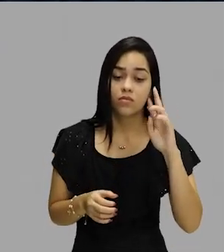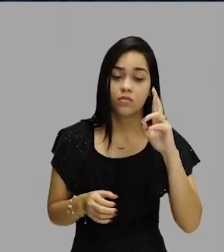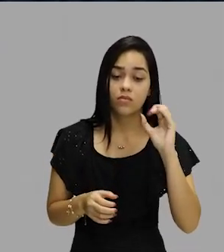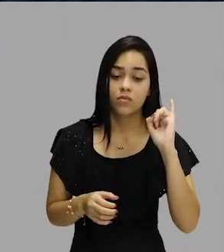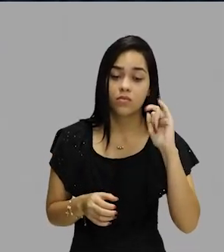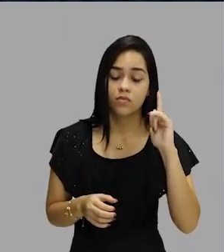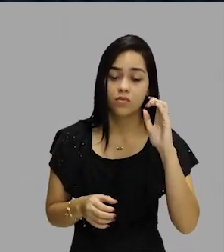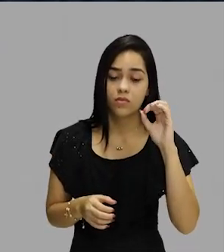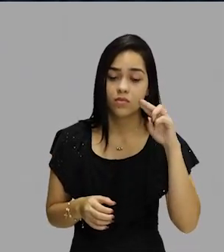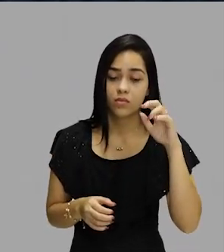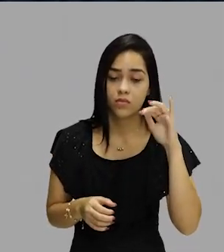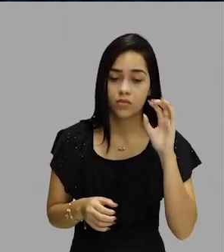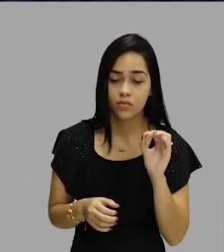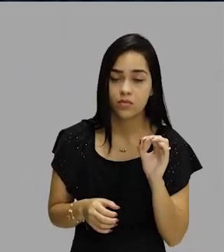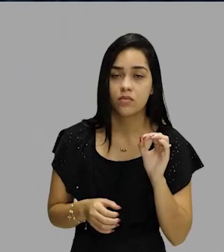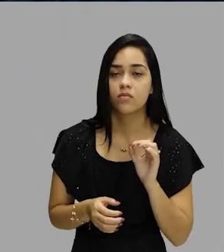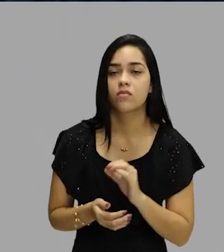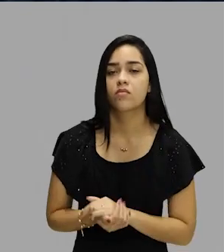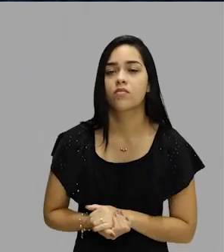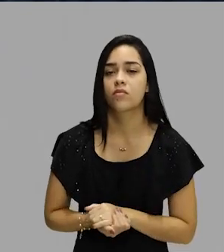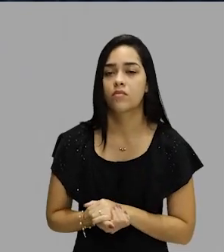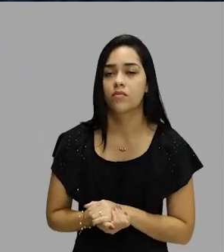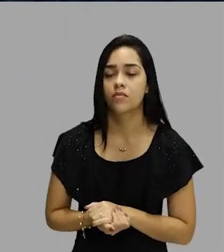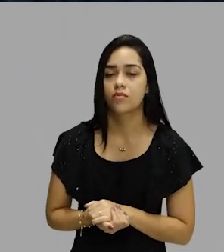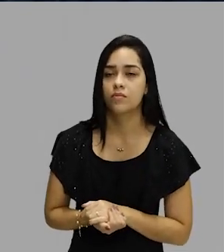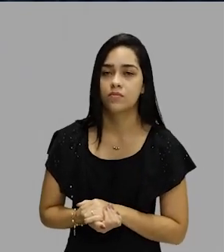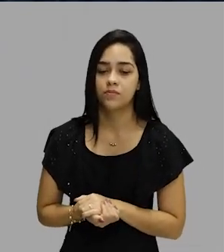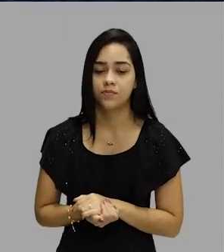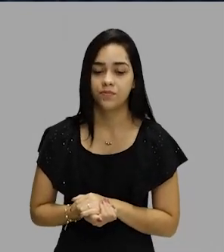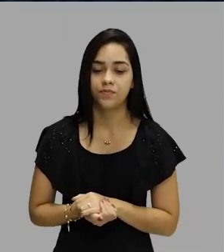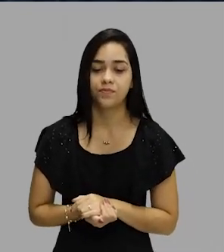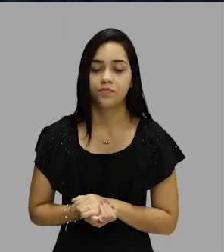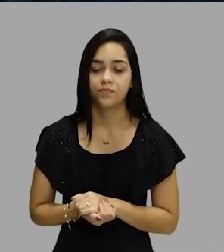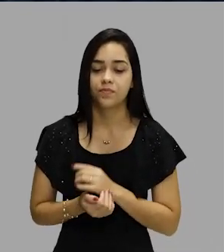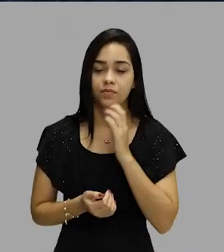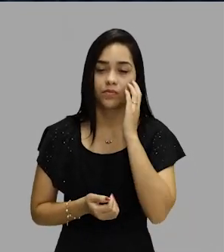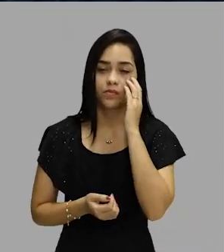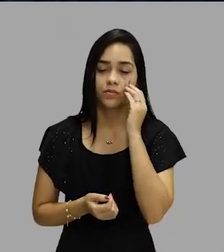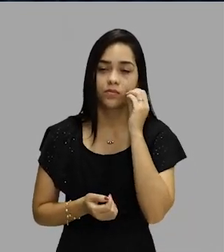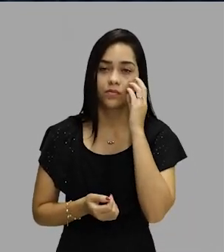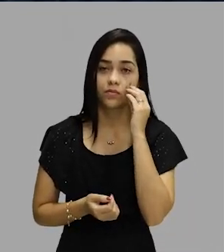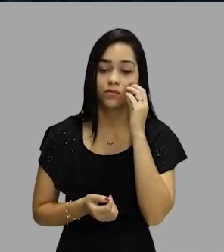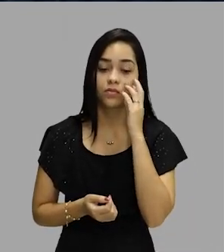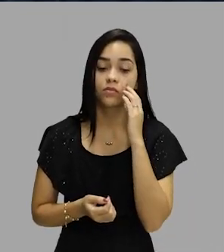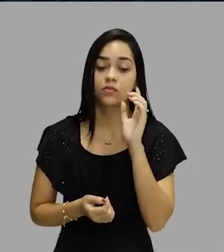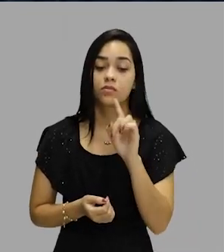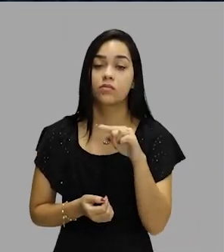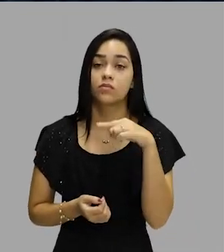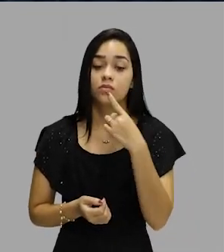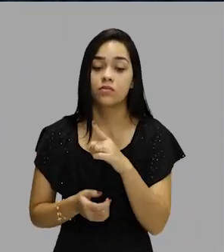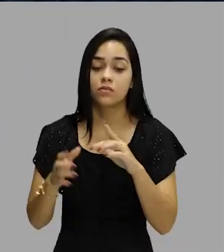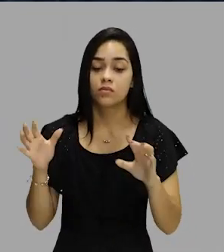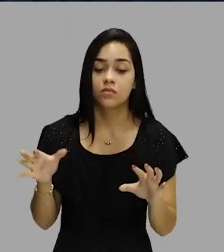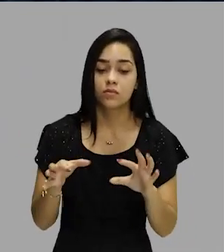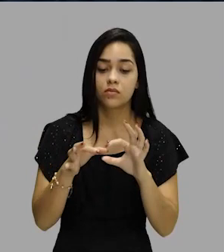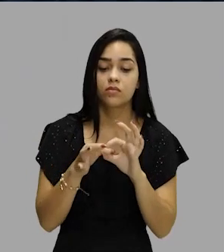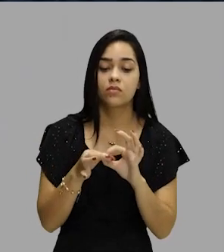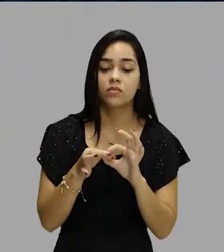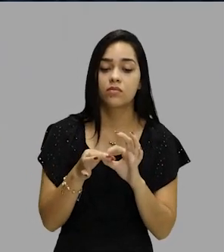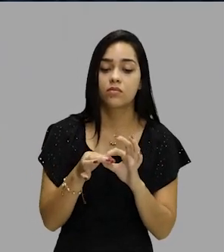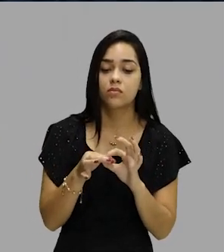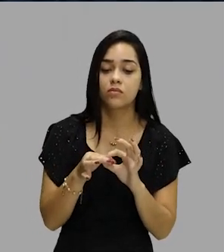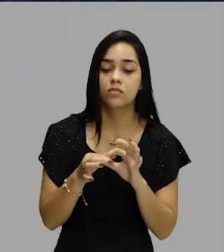chamada de protrombina, foi convertida em trombina. A trombina, ela vai fazer com